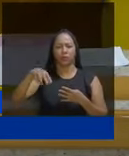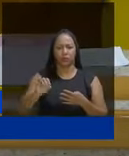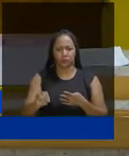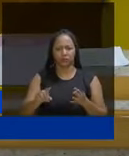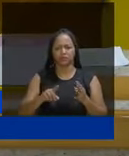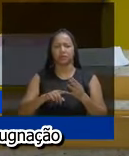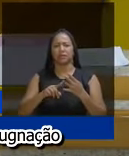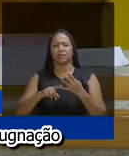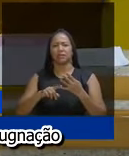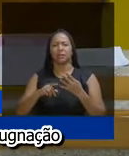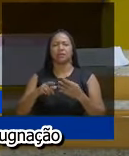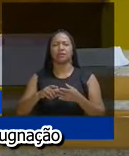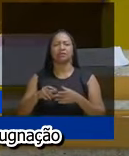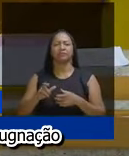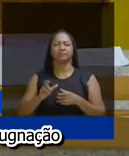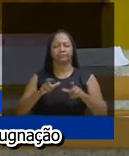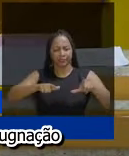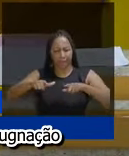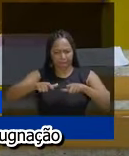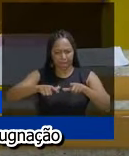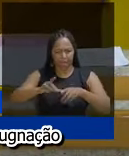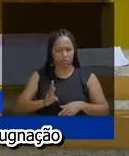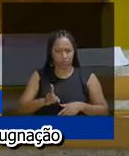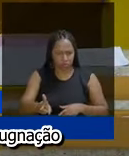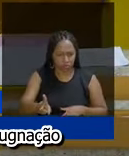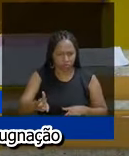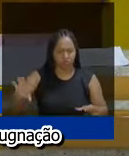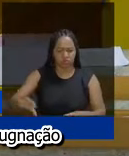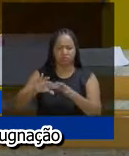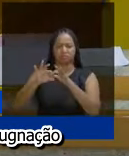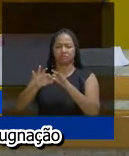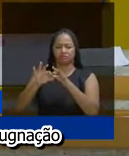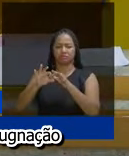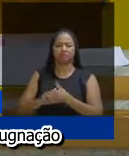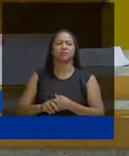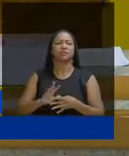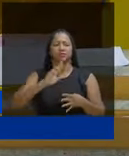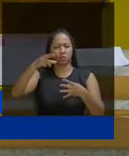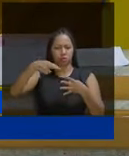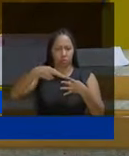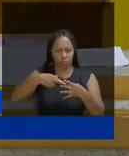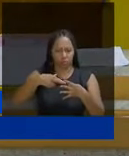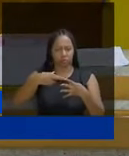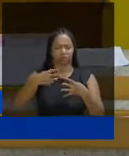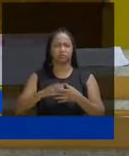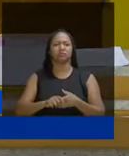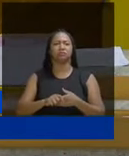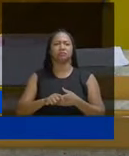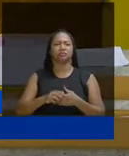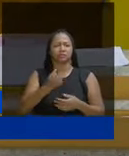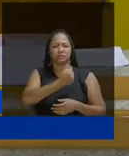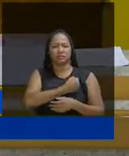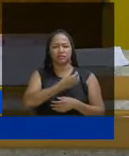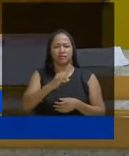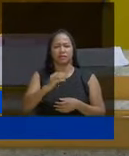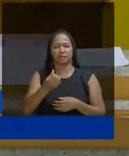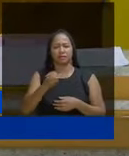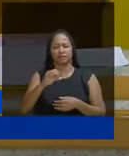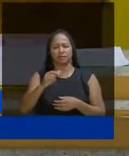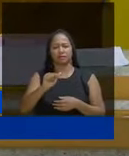e assistente, o trabalho vai continuar. Também o recurso na impugnação do registro de candidatura número